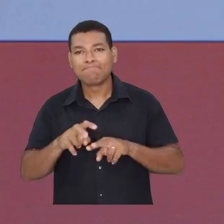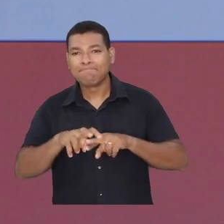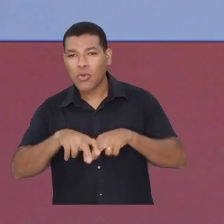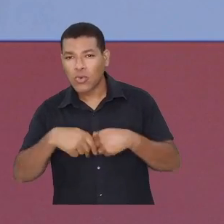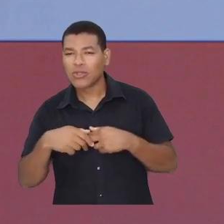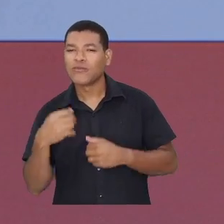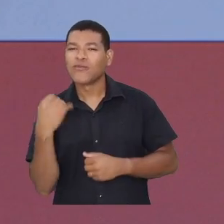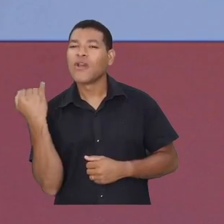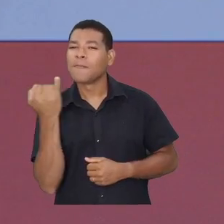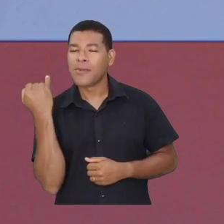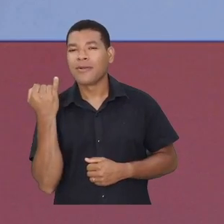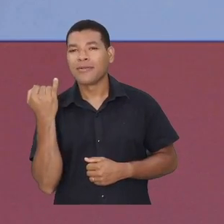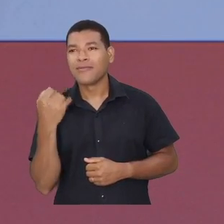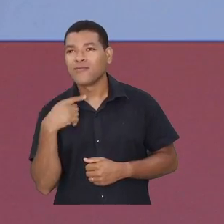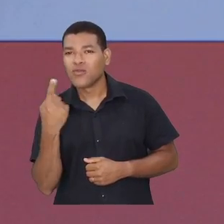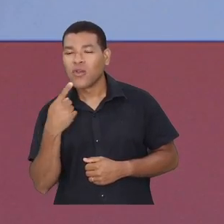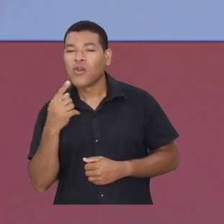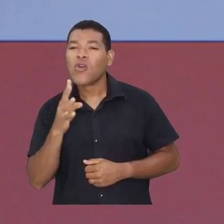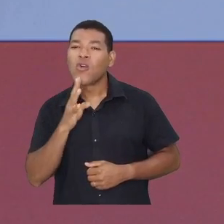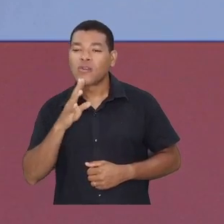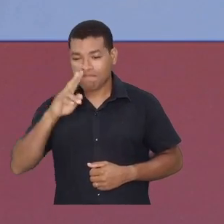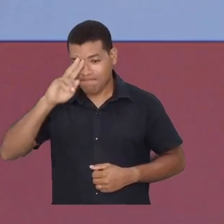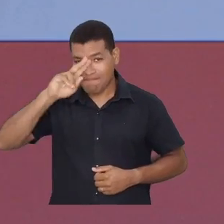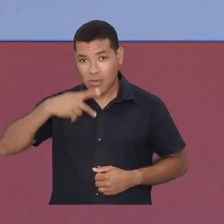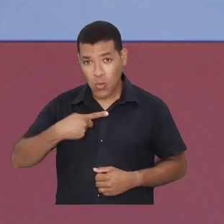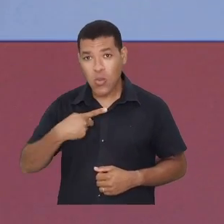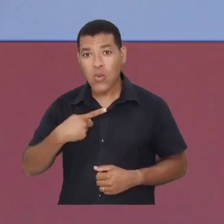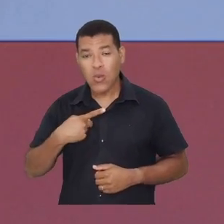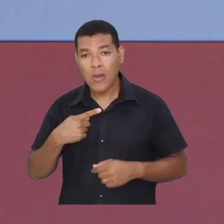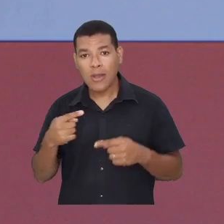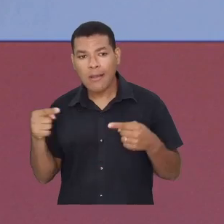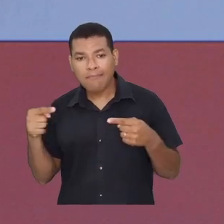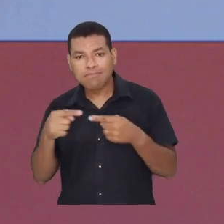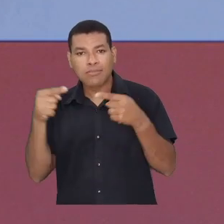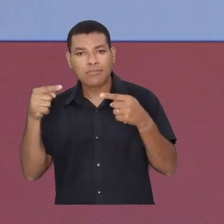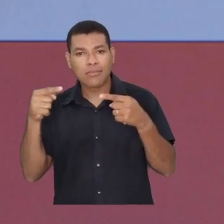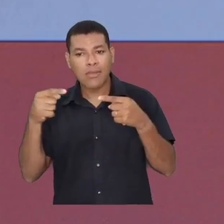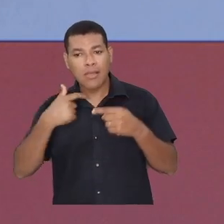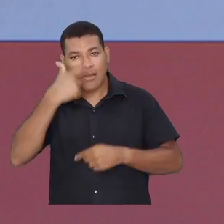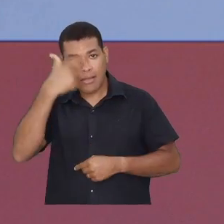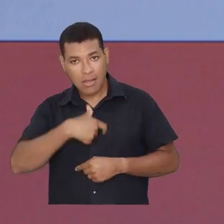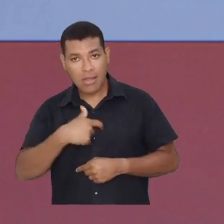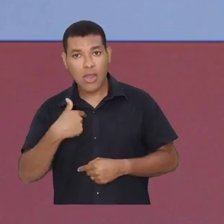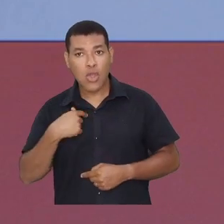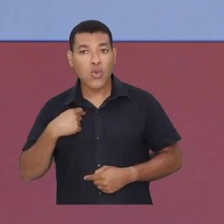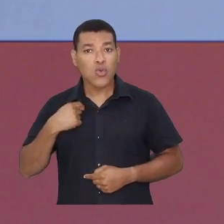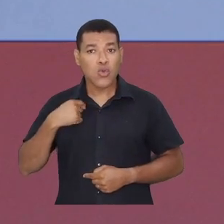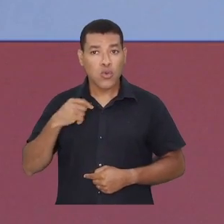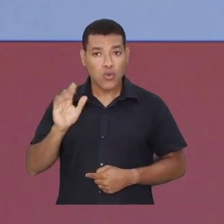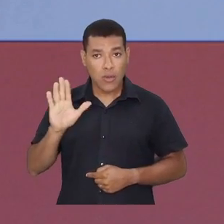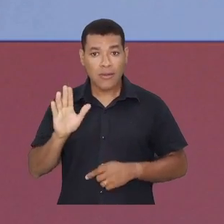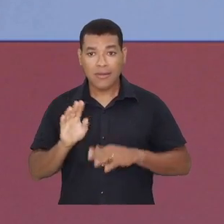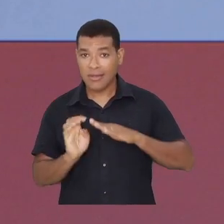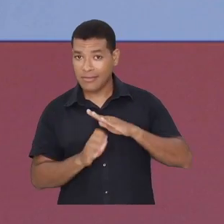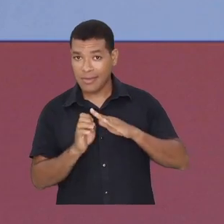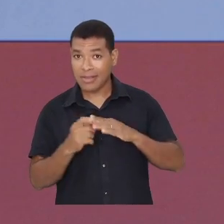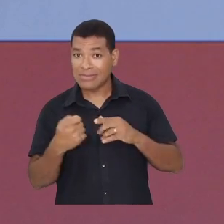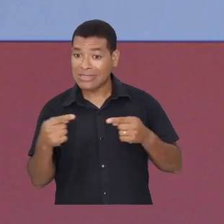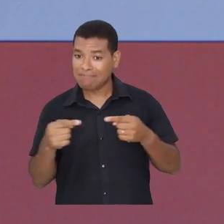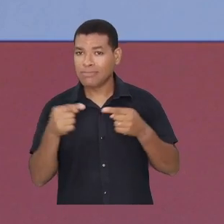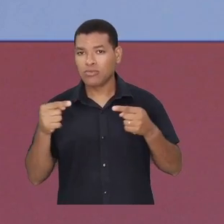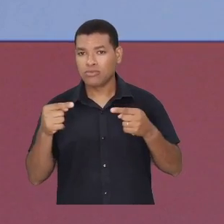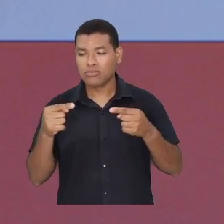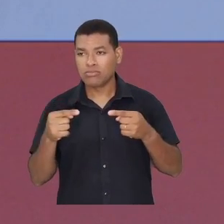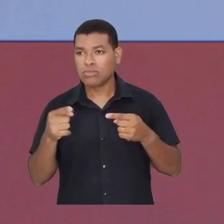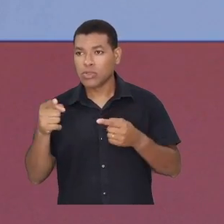tão importante a gente falar também de autoconhecimento e esse match, né? Entre a pessoa candidata e a organização, né? Então,